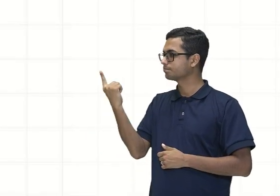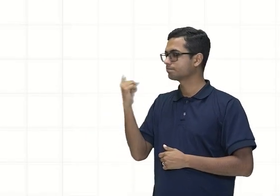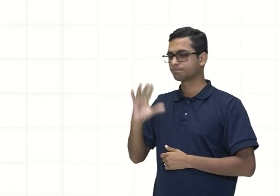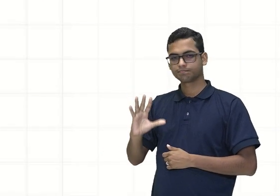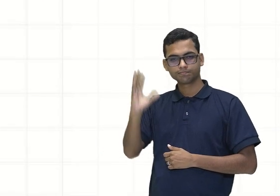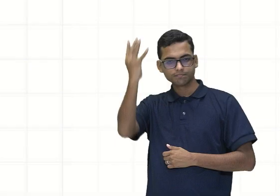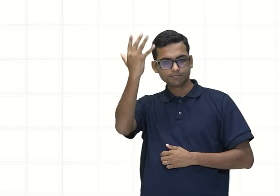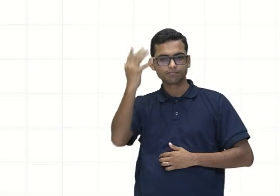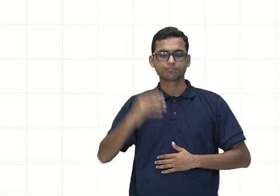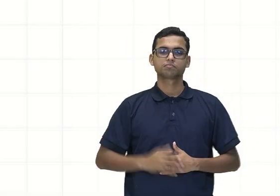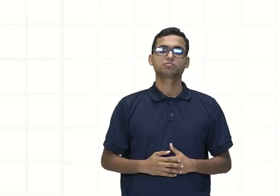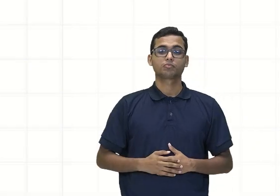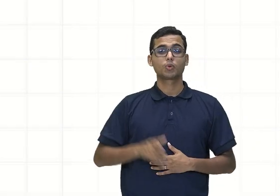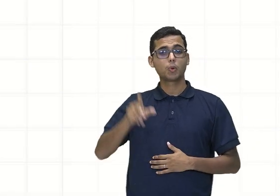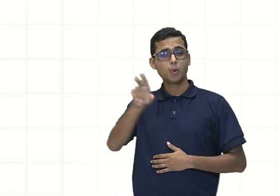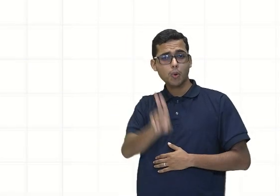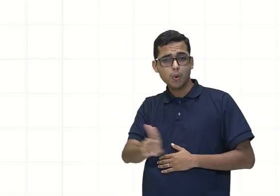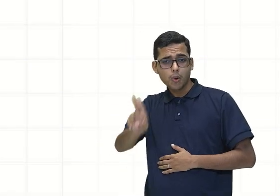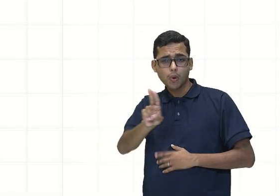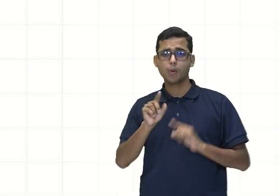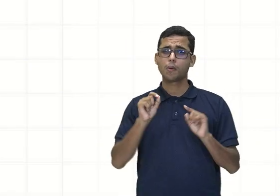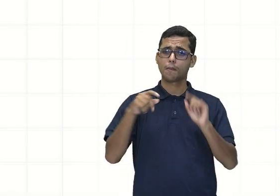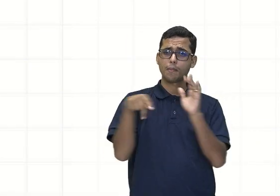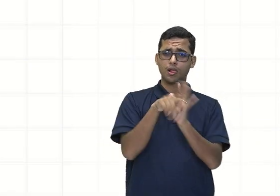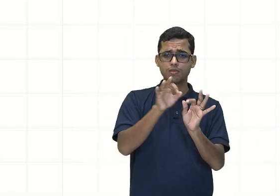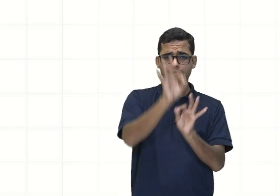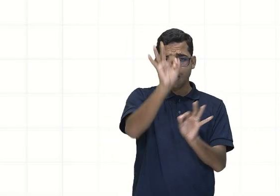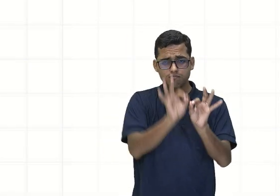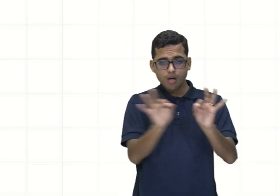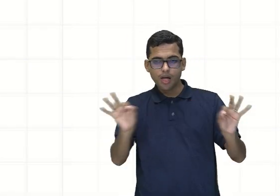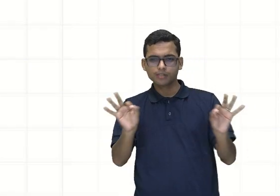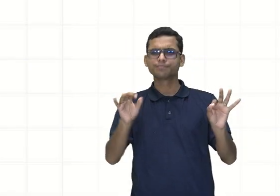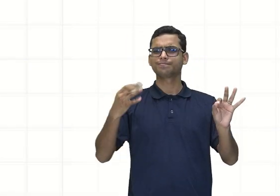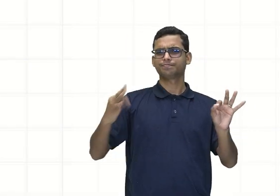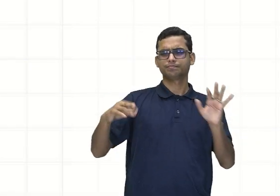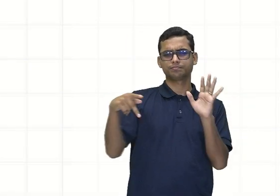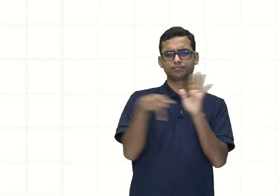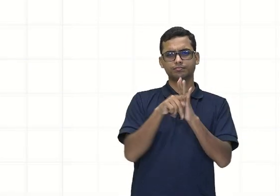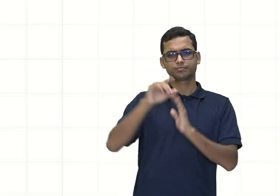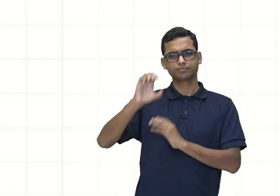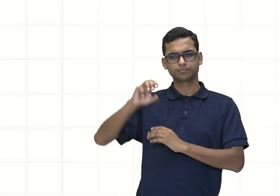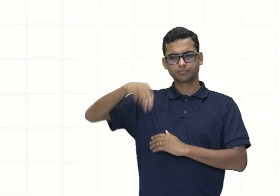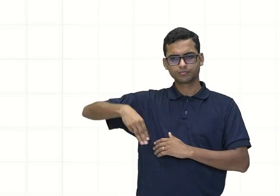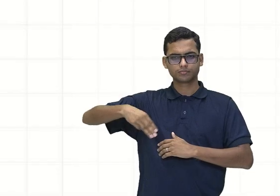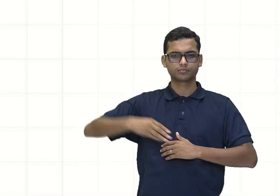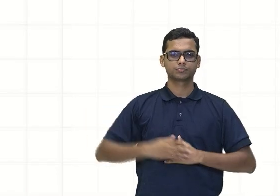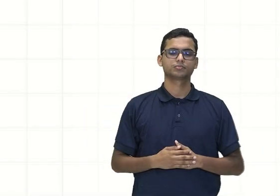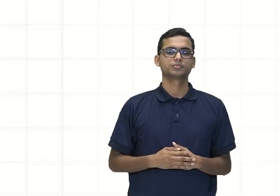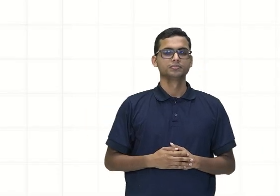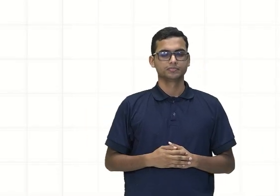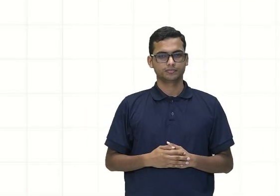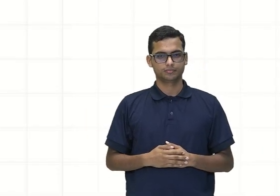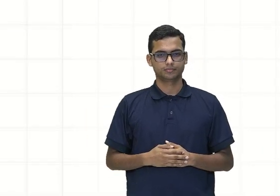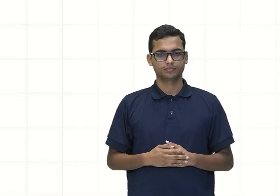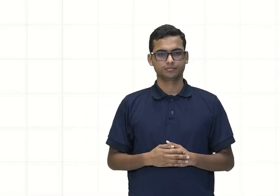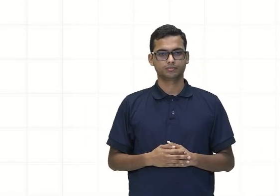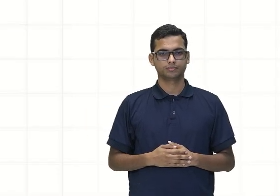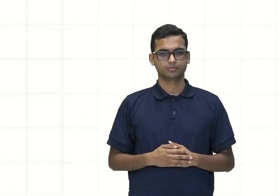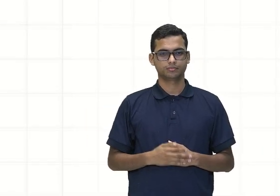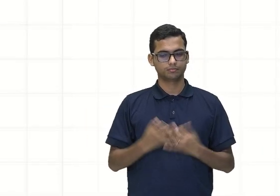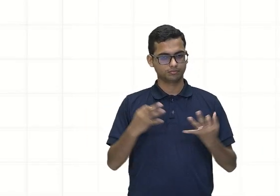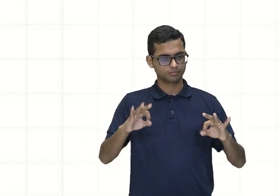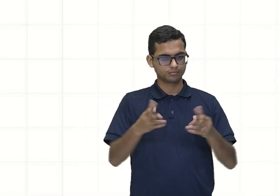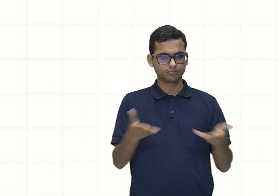é um problema utilizando as nossas medidas de comprimento, tá bom? Então, quais são nossas medidas